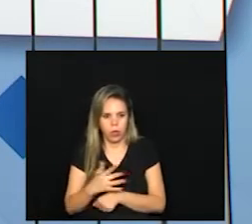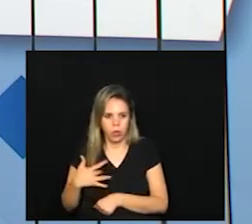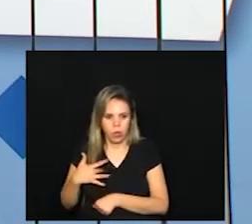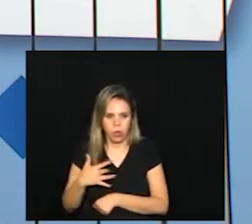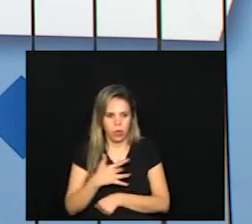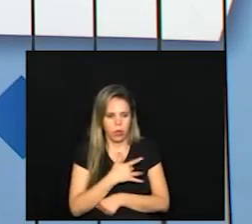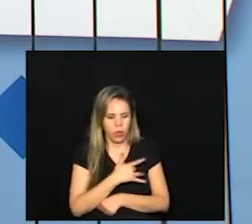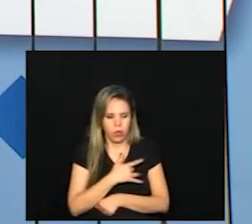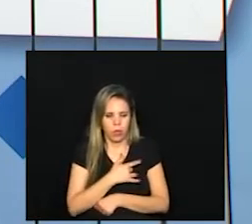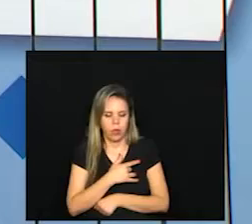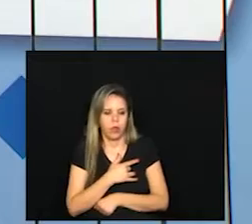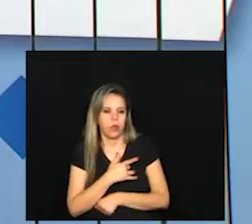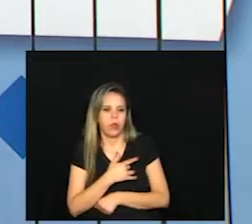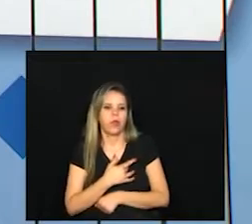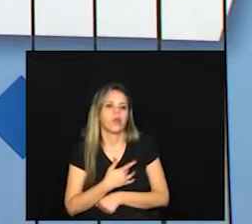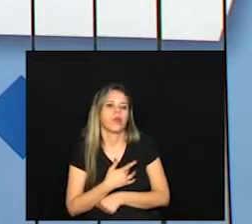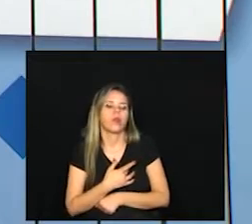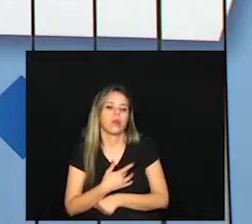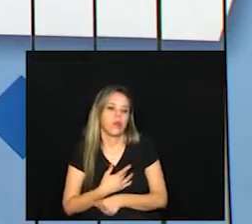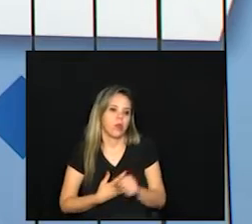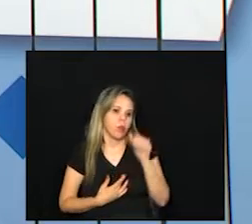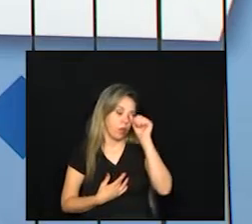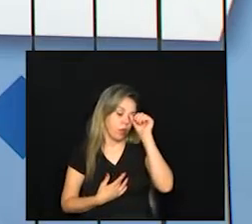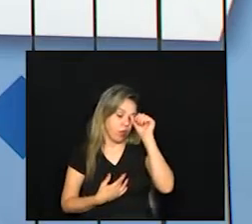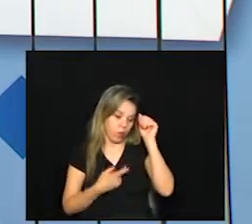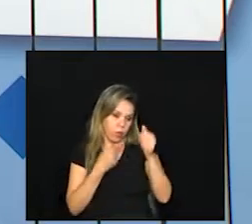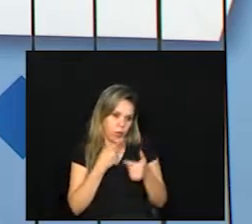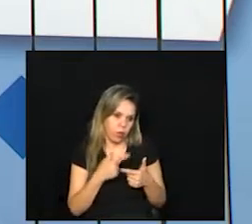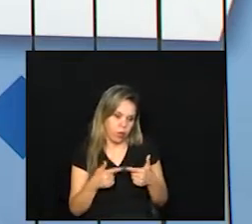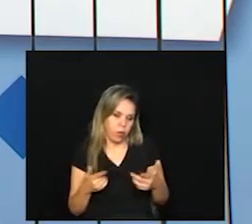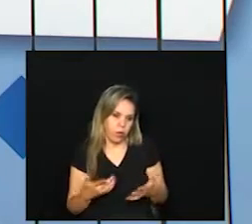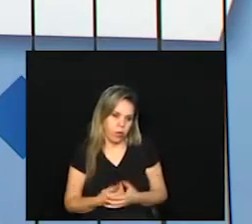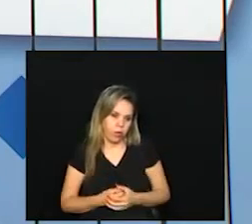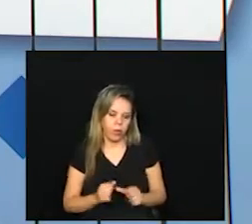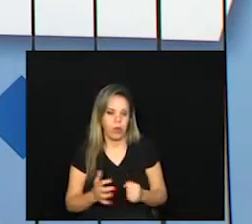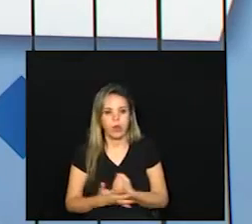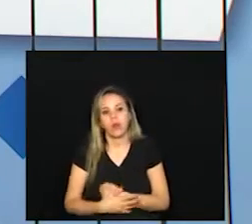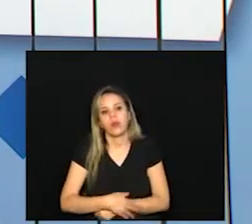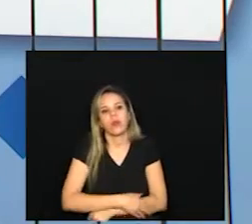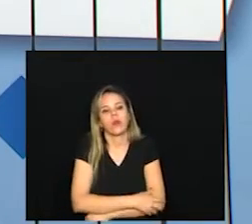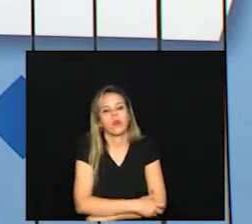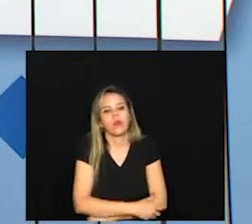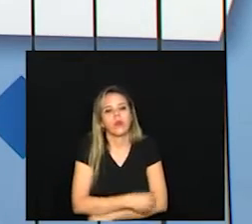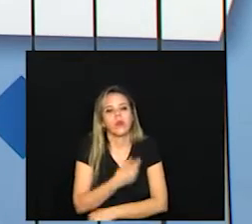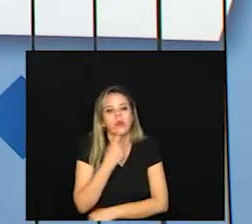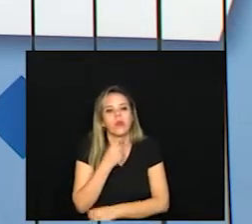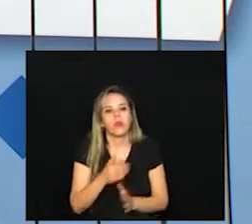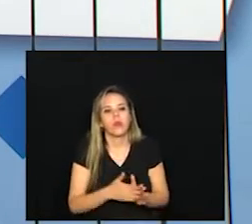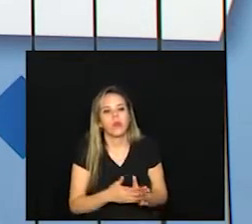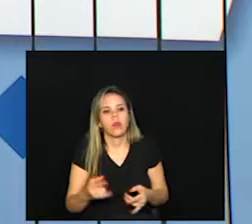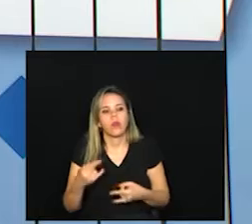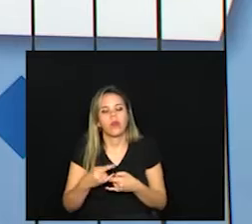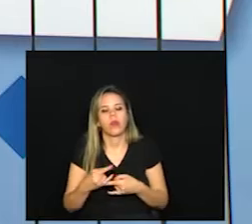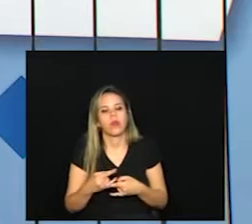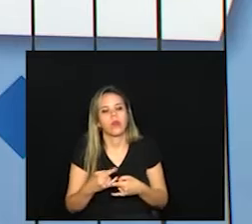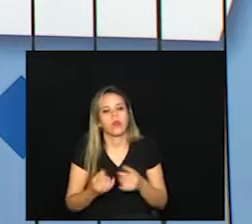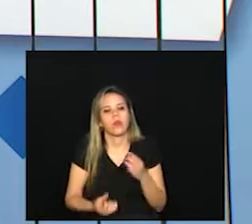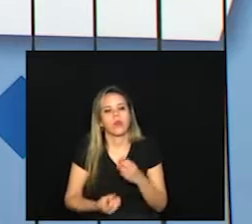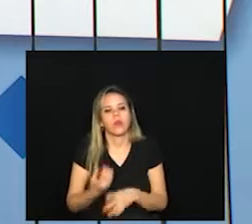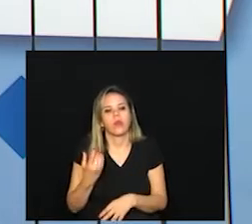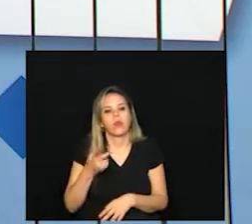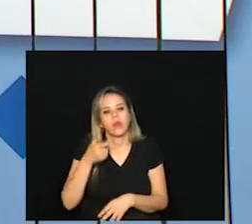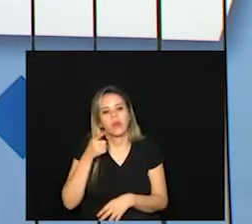Saúde Epidemiológica falou da situação da Covid-19 em Campinas durante a live que